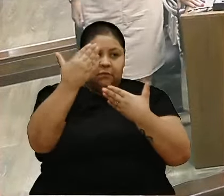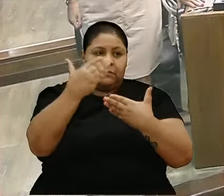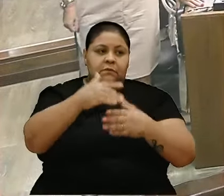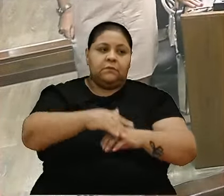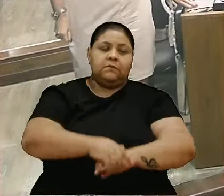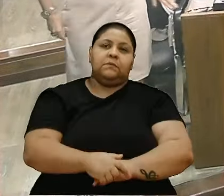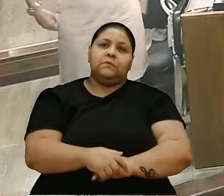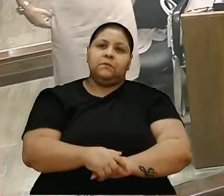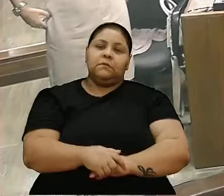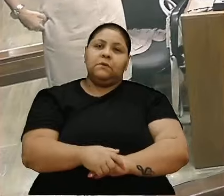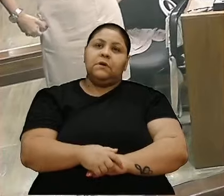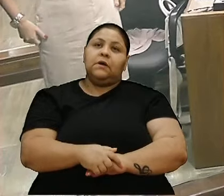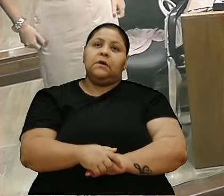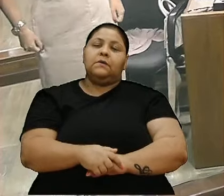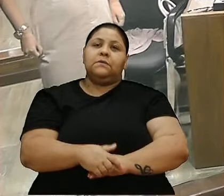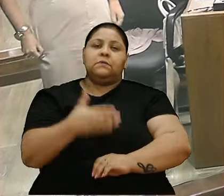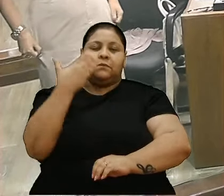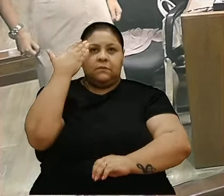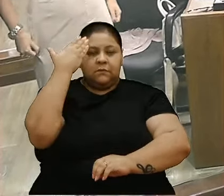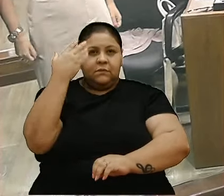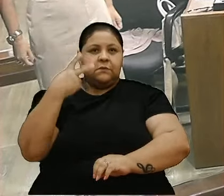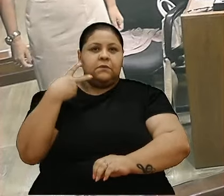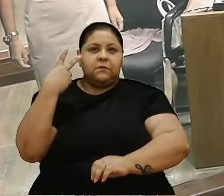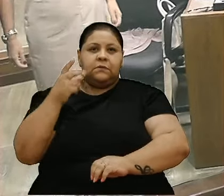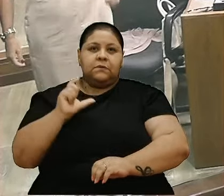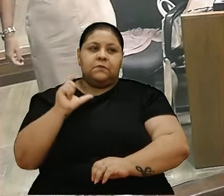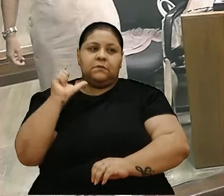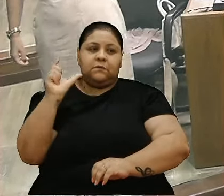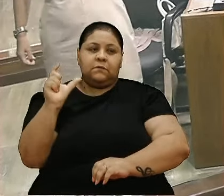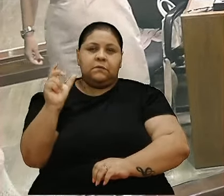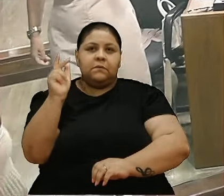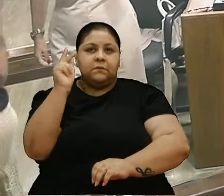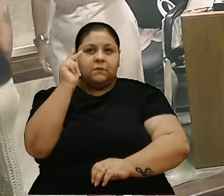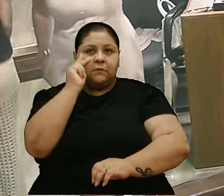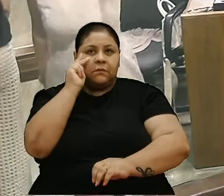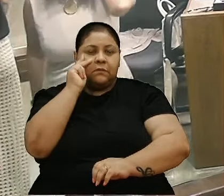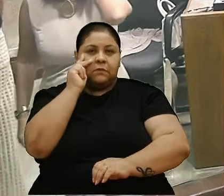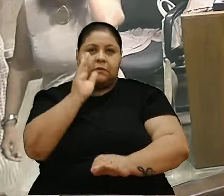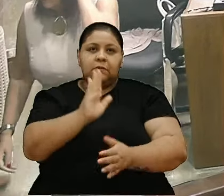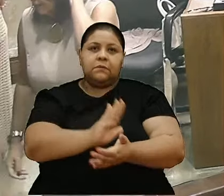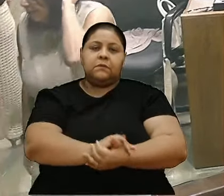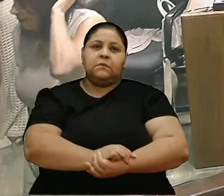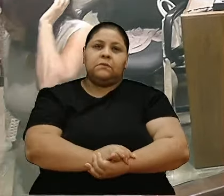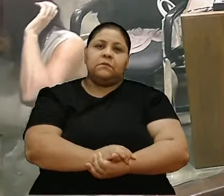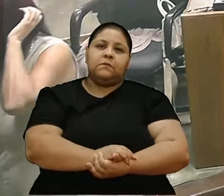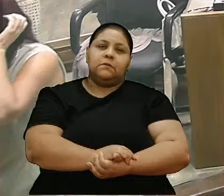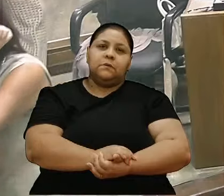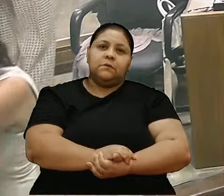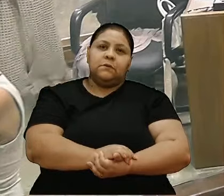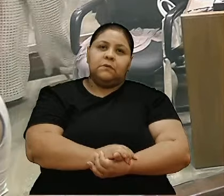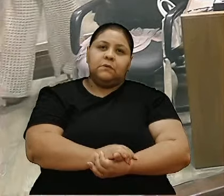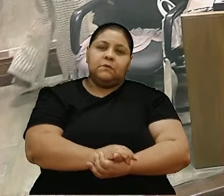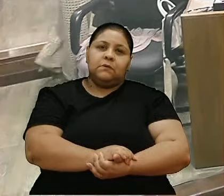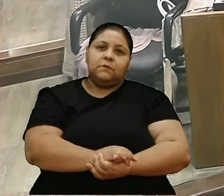Obrigado, vereador. Com a palavra, vereador Cláudio Libardi. Peço uma parte, vereador.